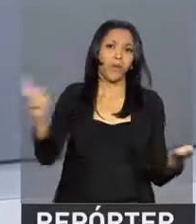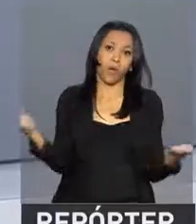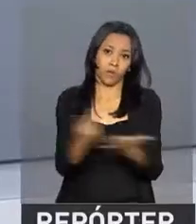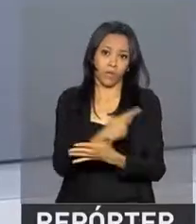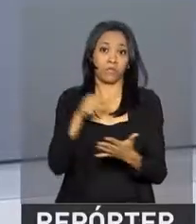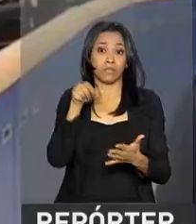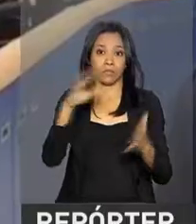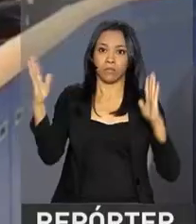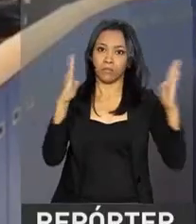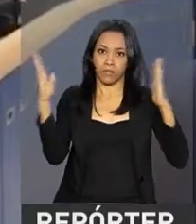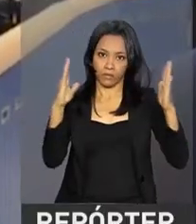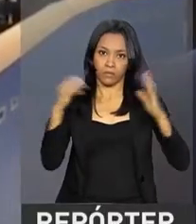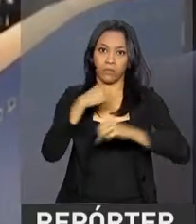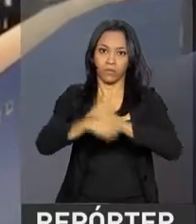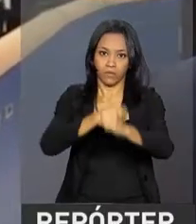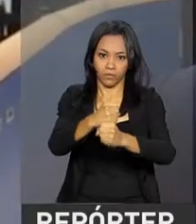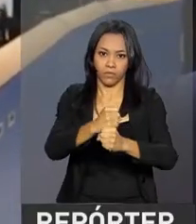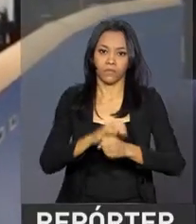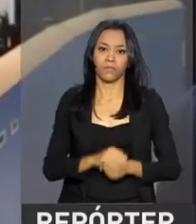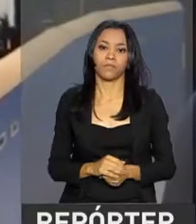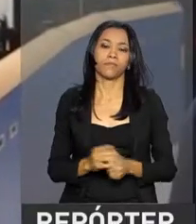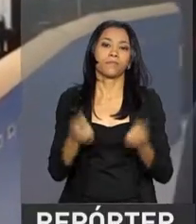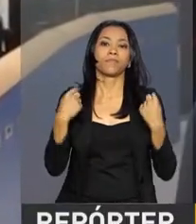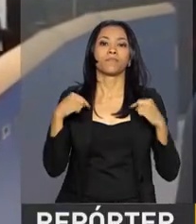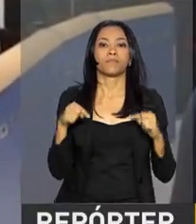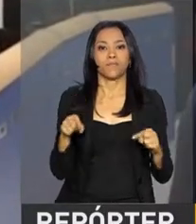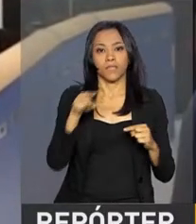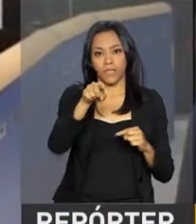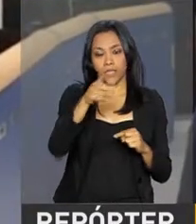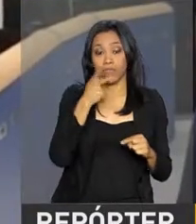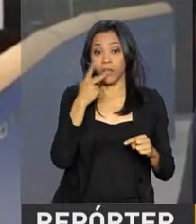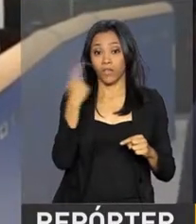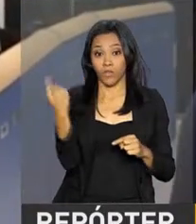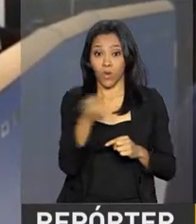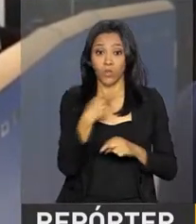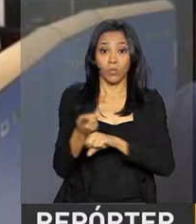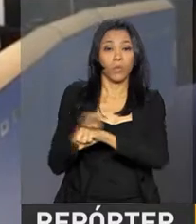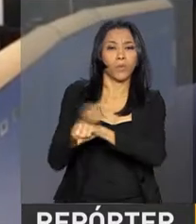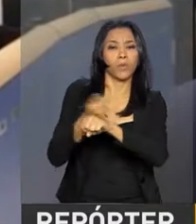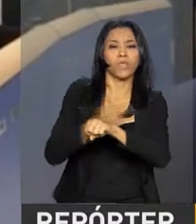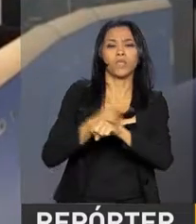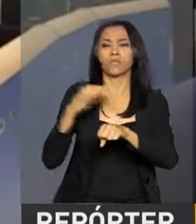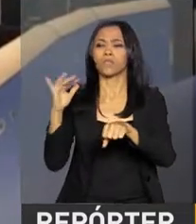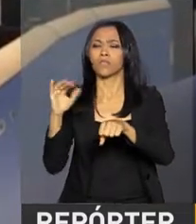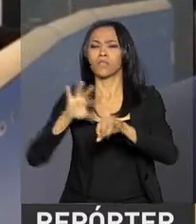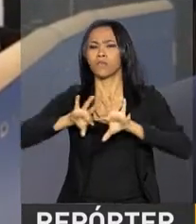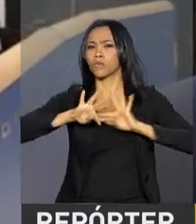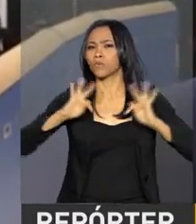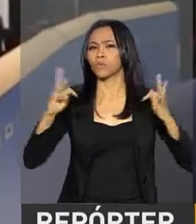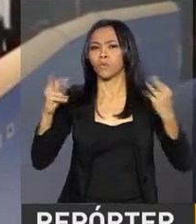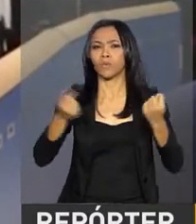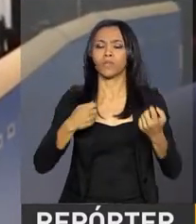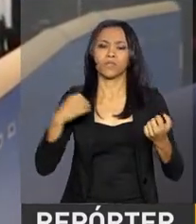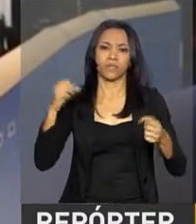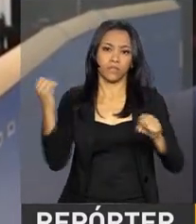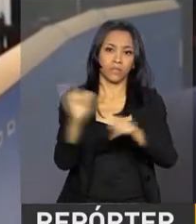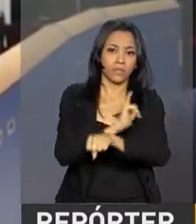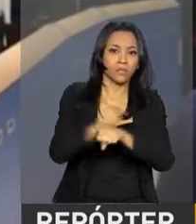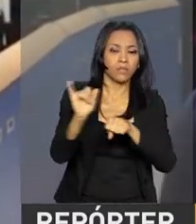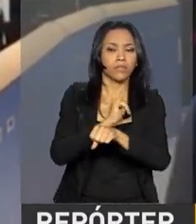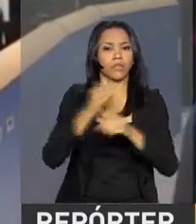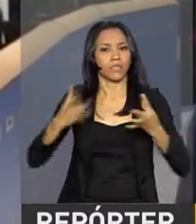ano. Nós estamos buscando todas as ferramentas de tecnologia para aproximar